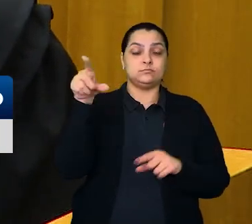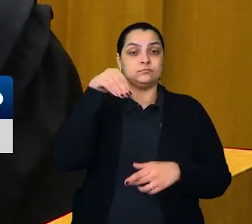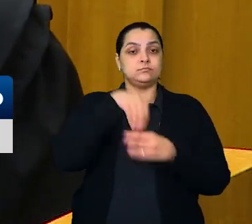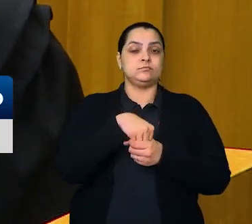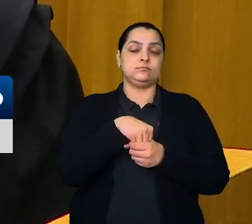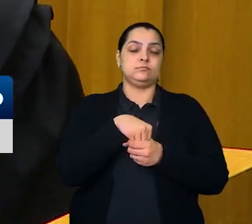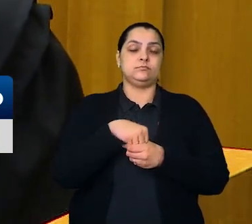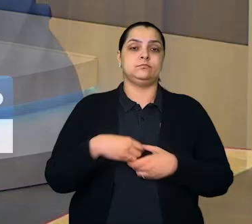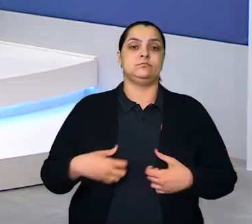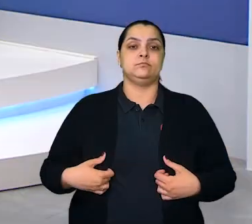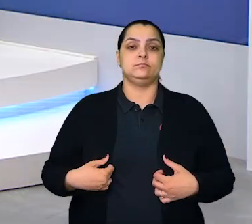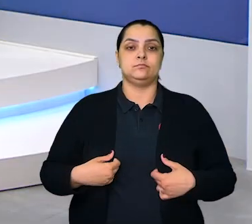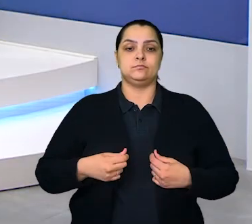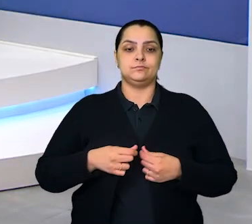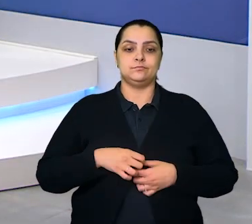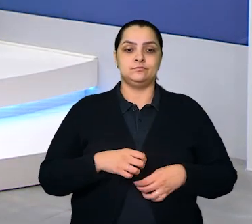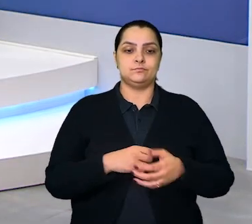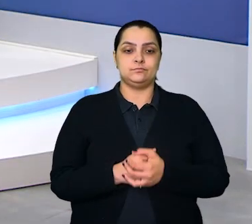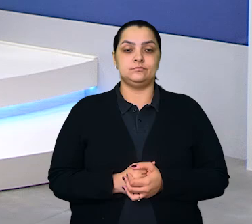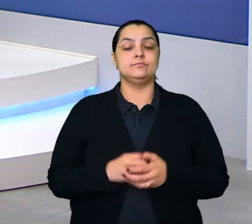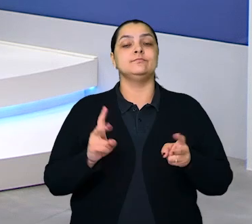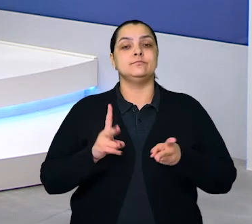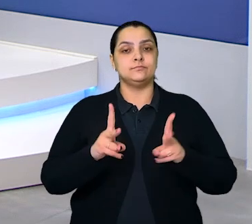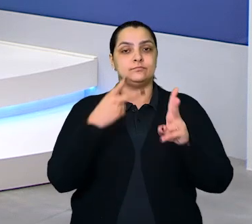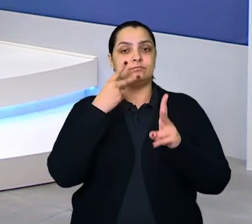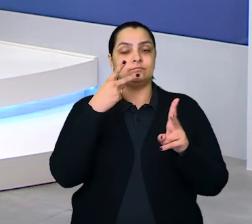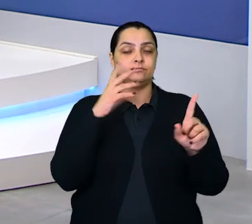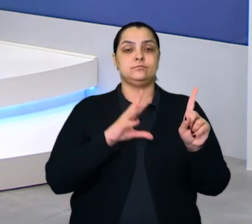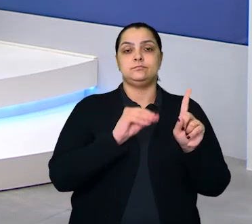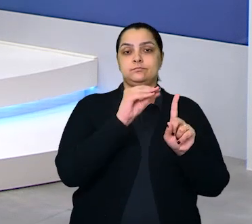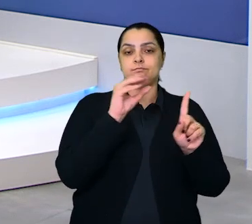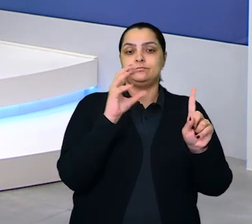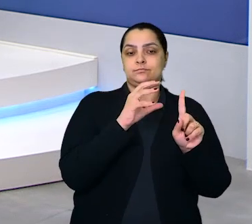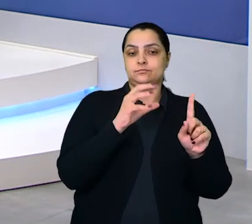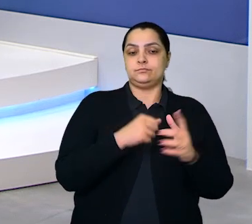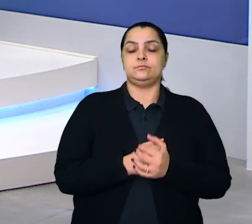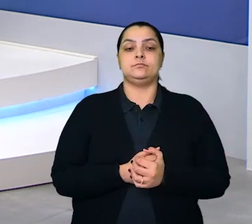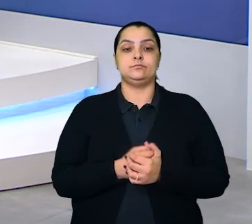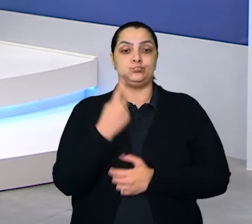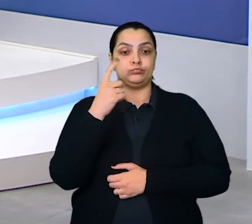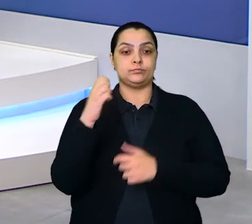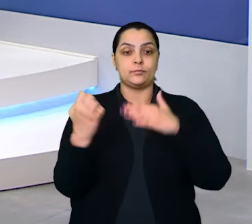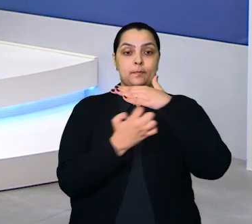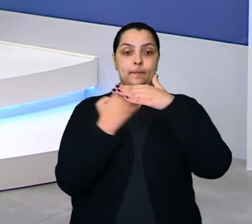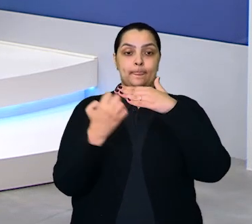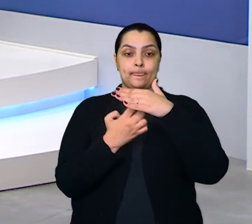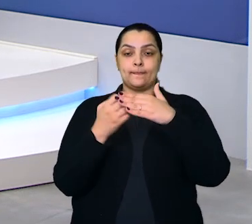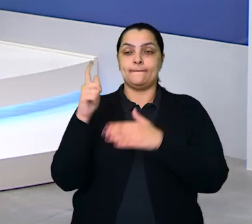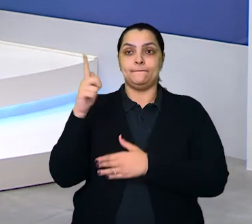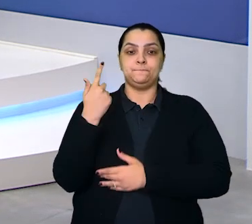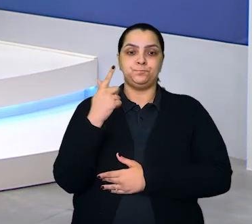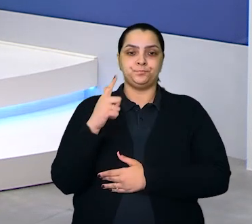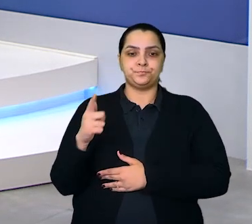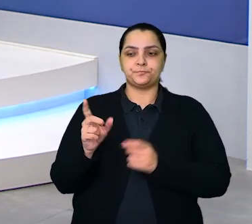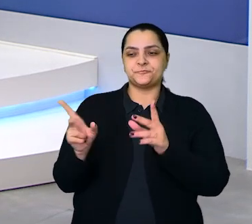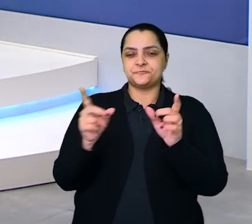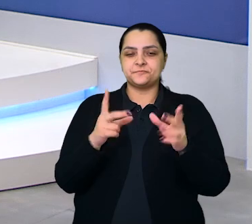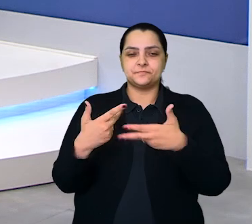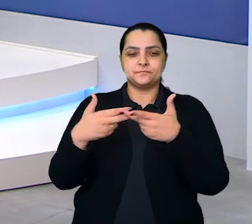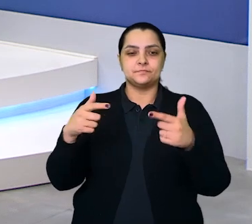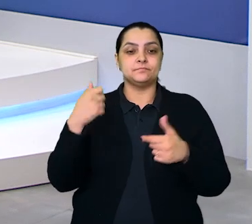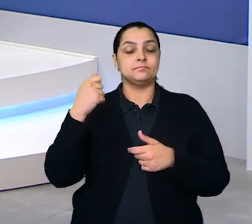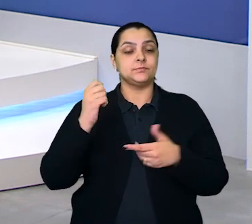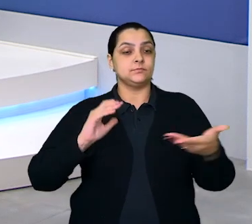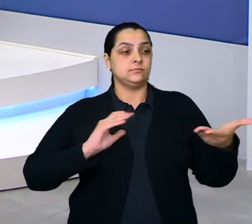unidade de saúde baiana. E a gente continua falando de assédio sexual, Anderson. Uma empresa varejista de Goiás vai ter de indenizar